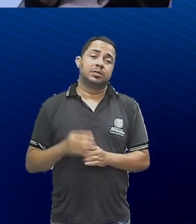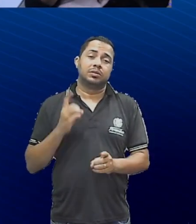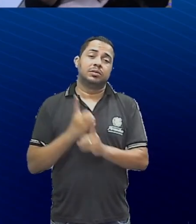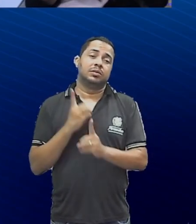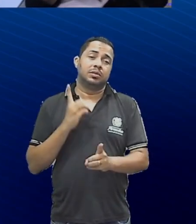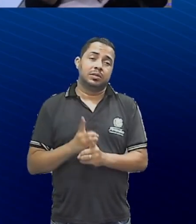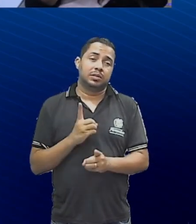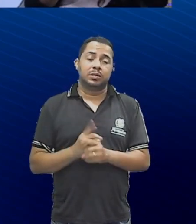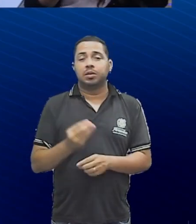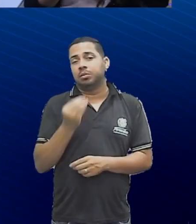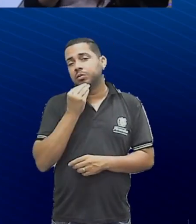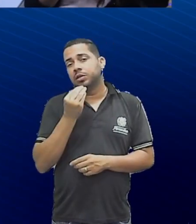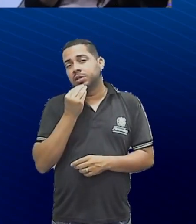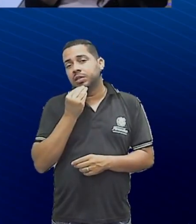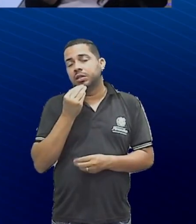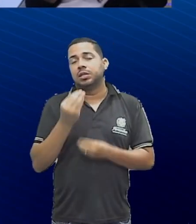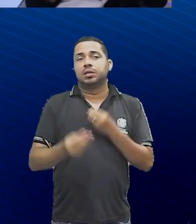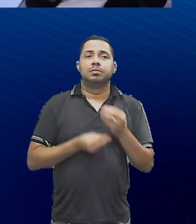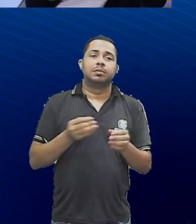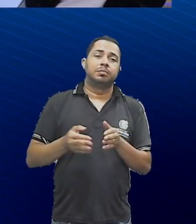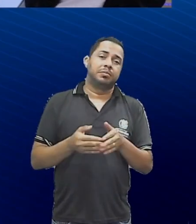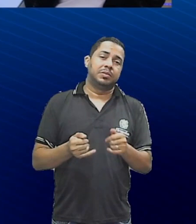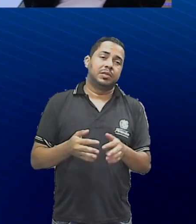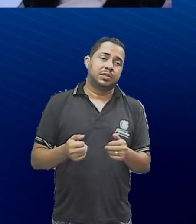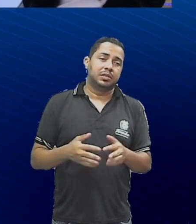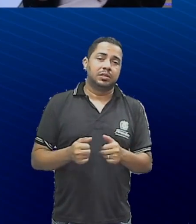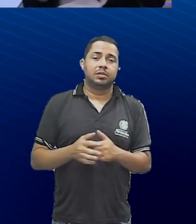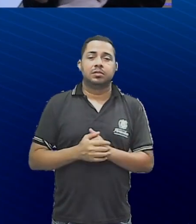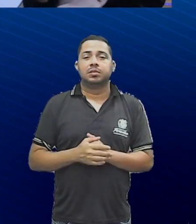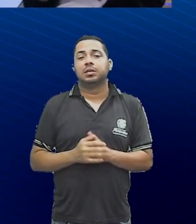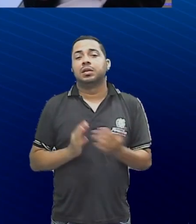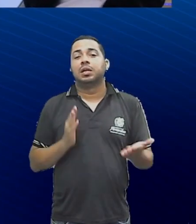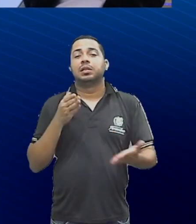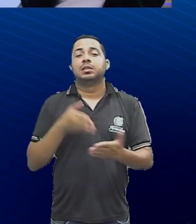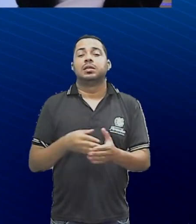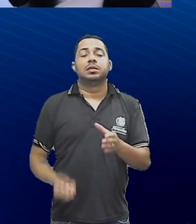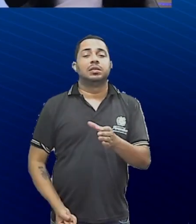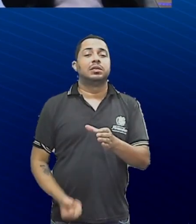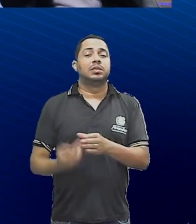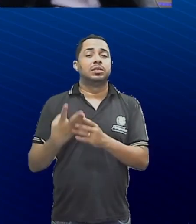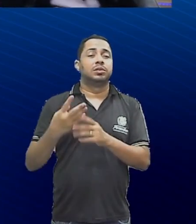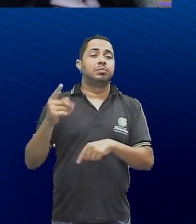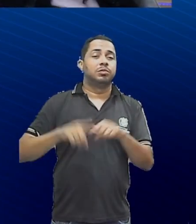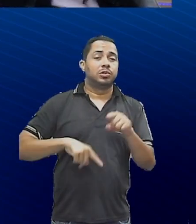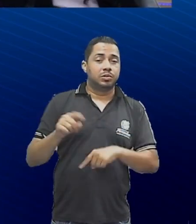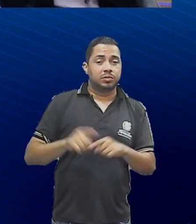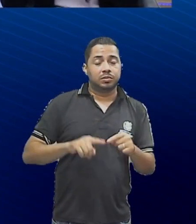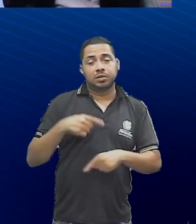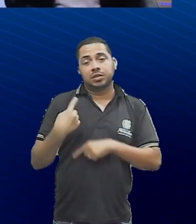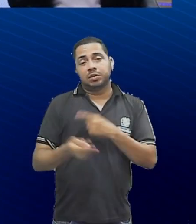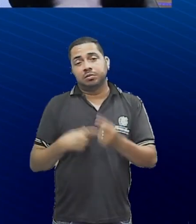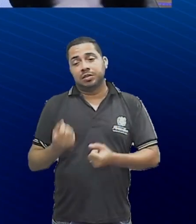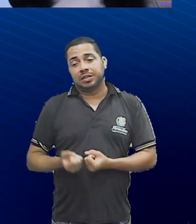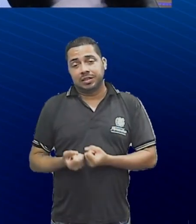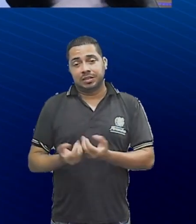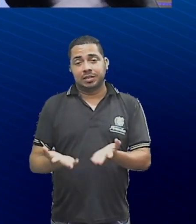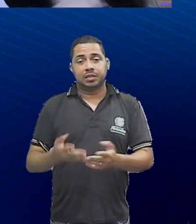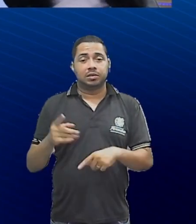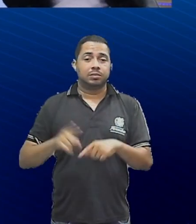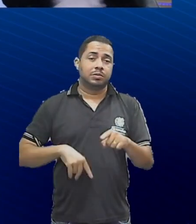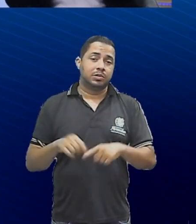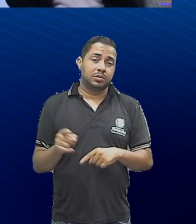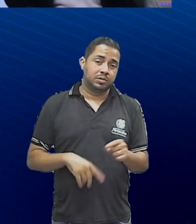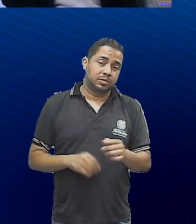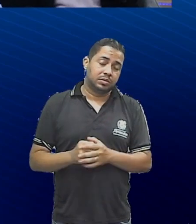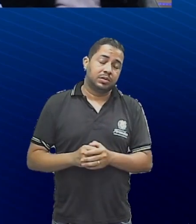identificar oportunidades, como identificar demandas, até a criação do produto, depois a entrega do produto,